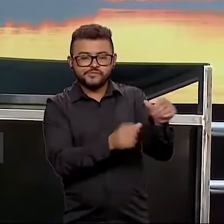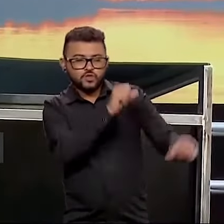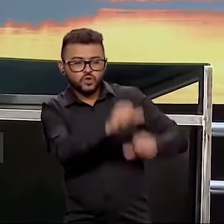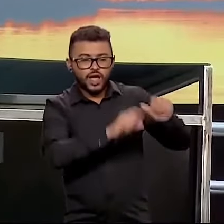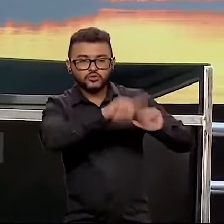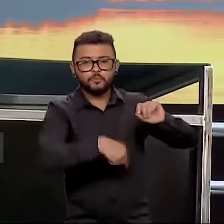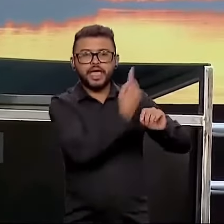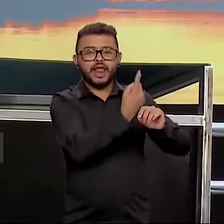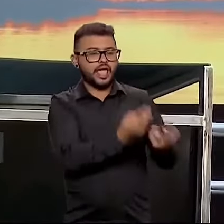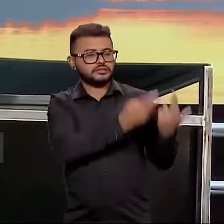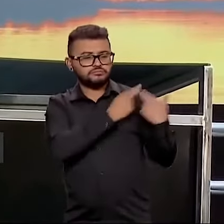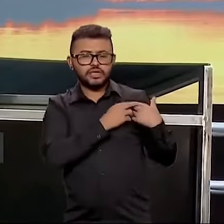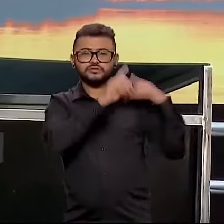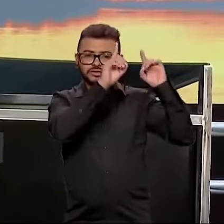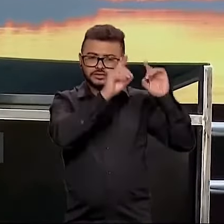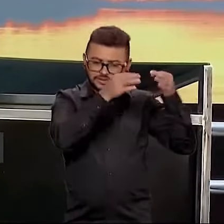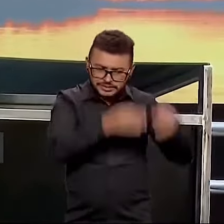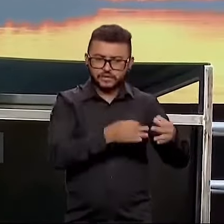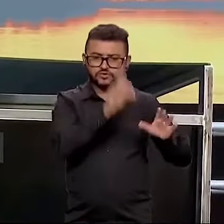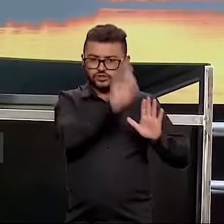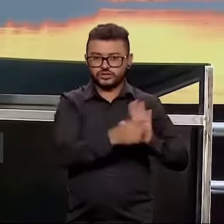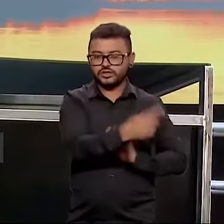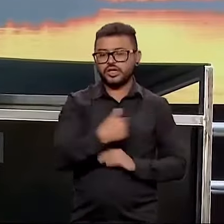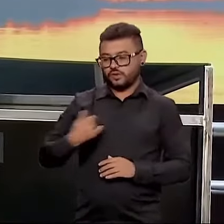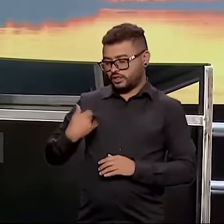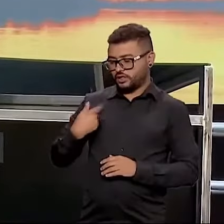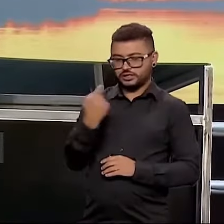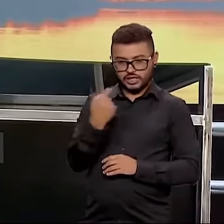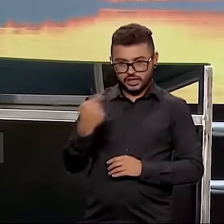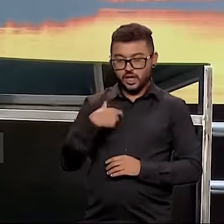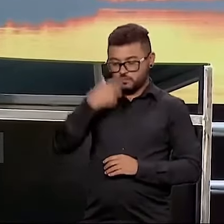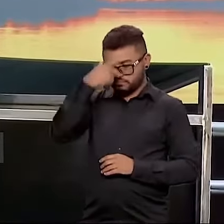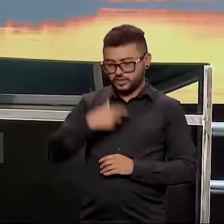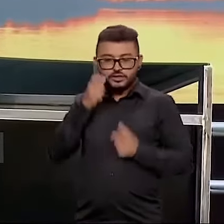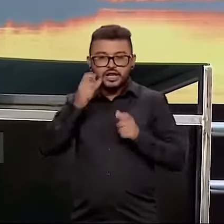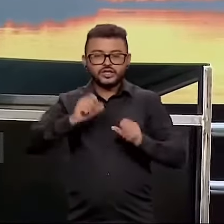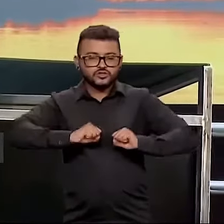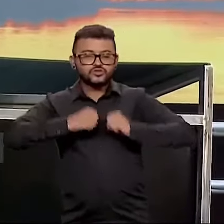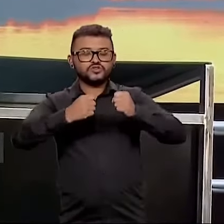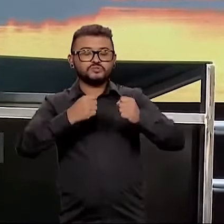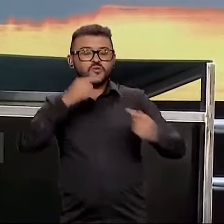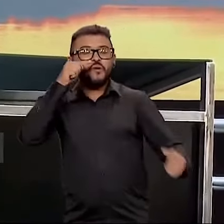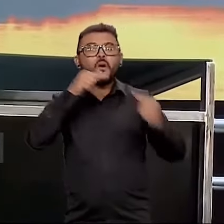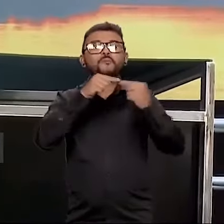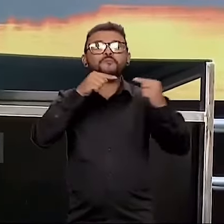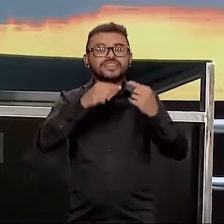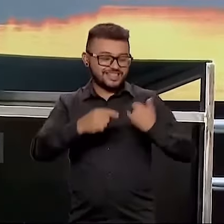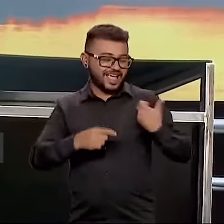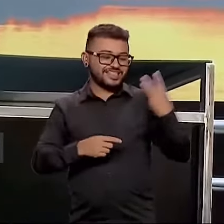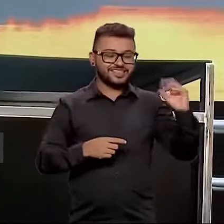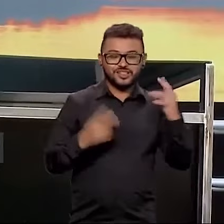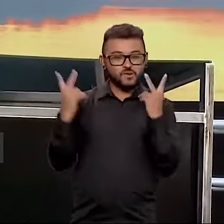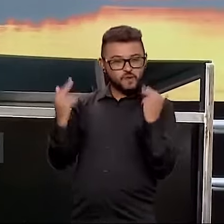ter dignidade. E, portanto, com esses meus 77 anos, a minha energia é de 30. E eu digo para